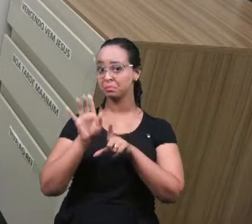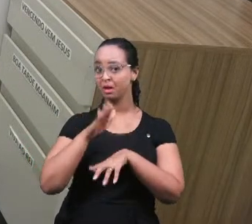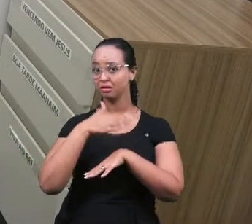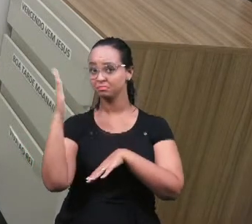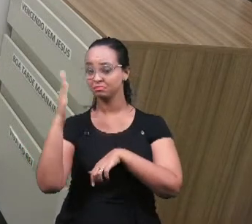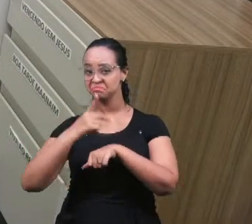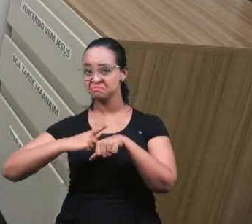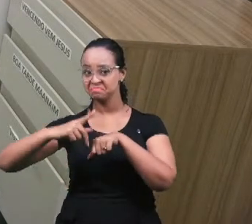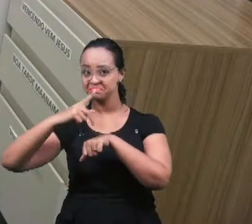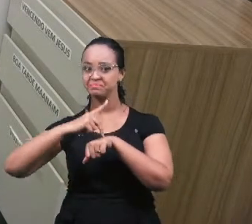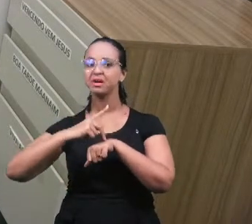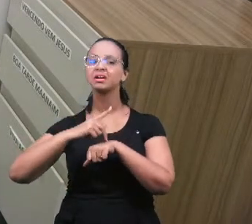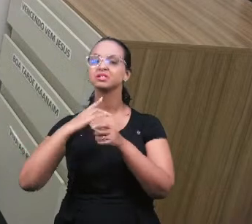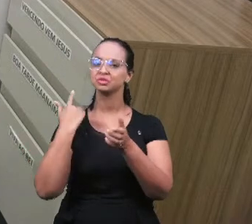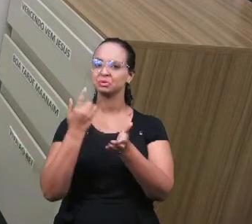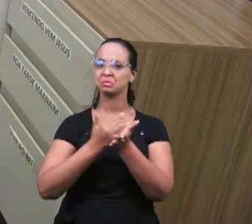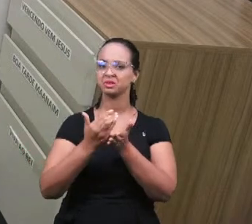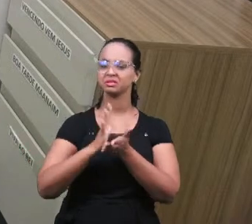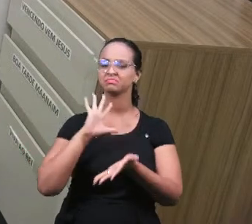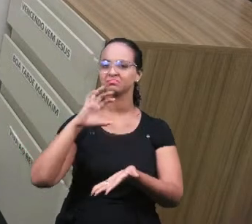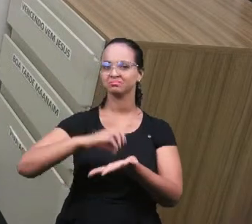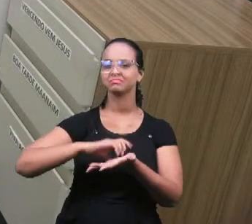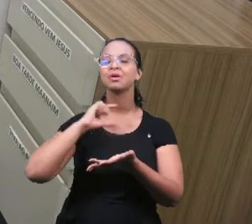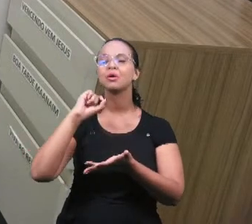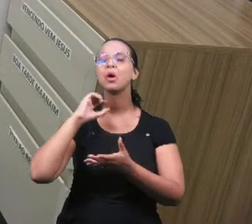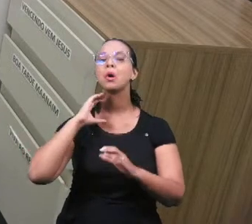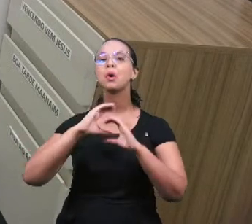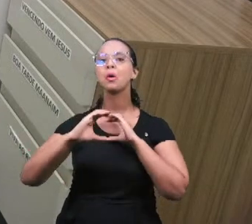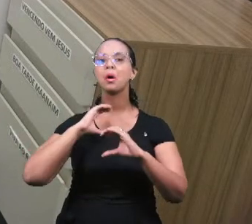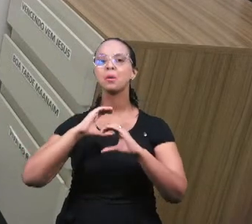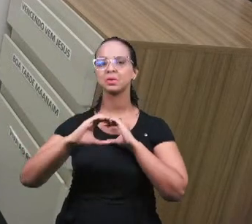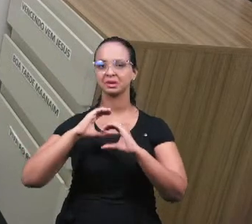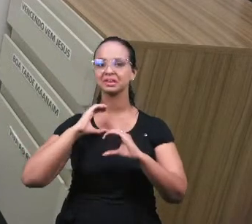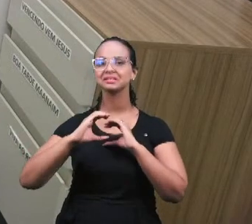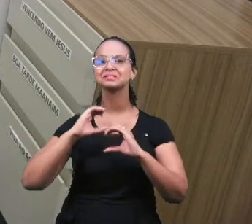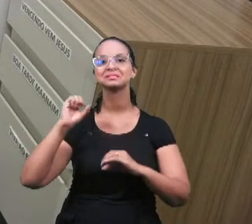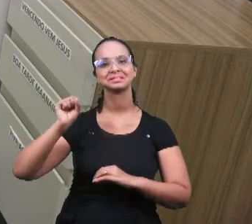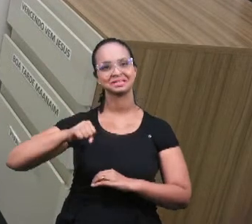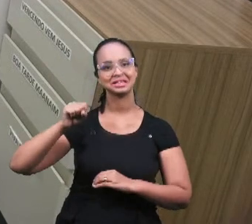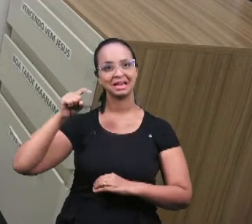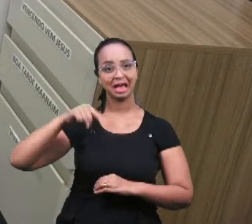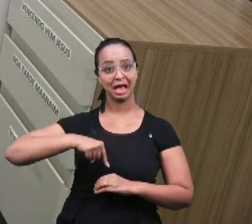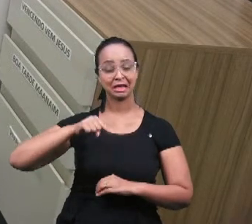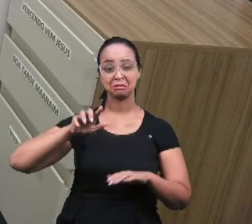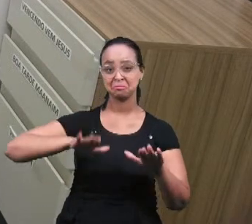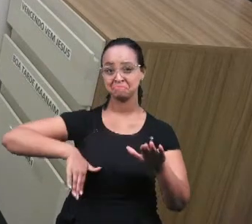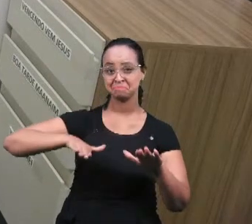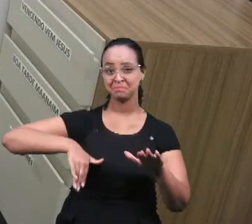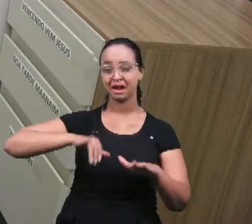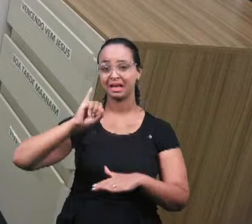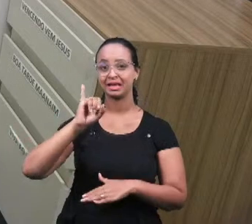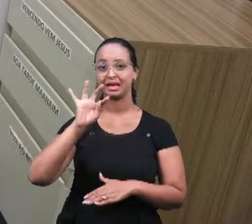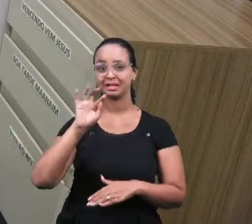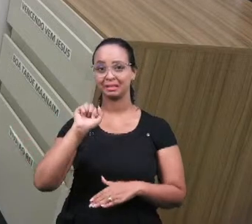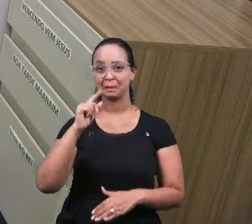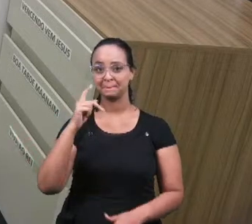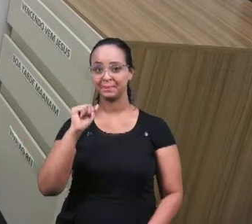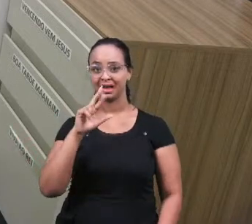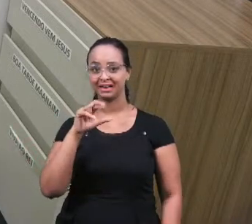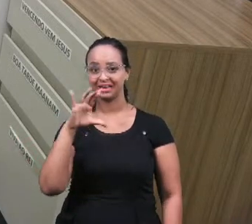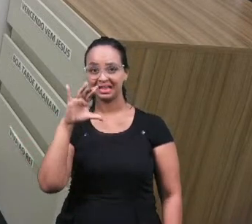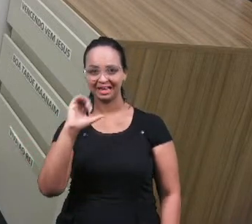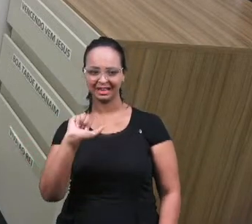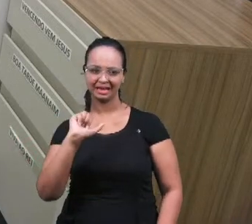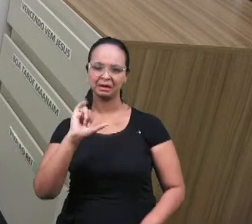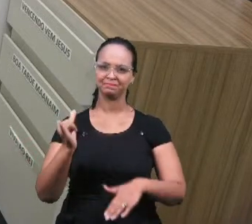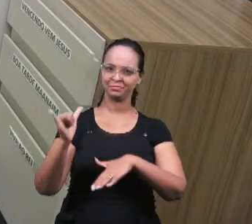transmitindo a partir daqui da nossa central de comunicação. Isso, aqui na Praia de Itaparica, estamos aqui no Plano 100, na nossa